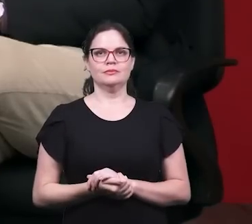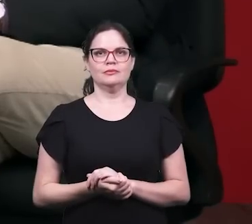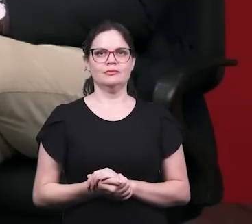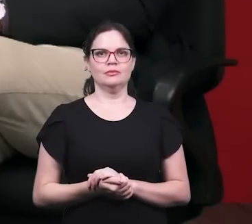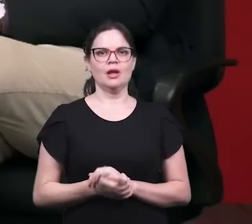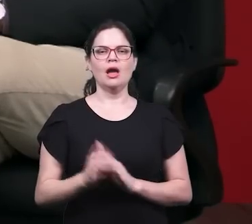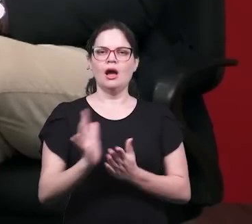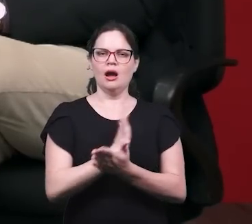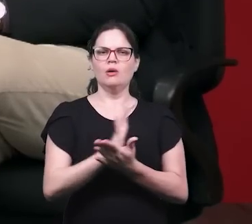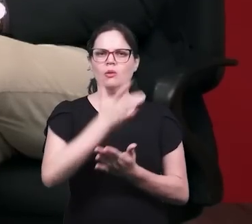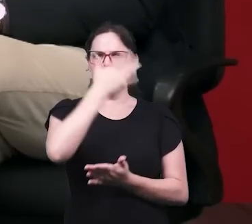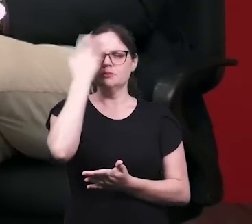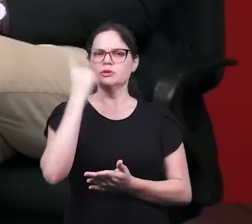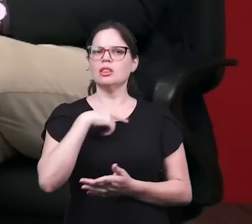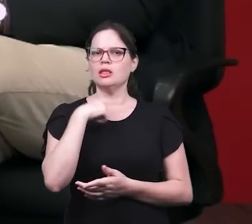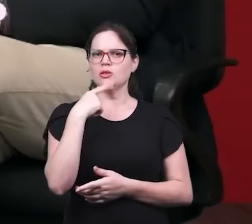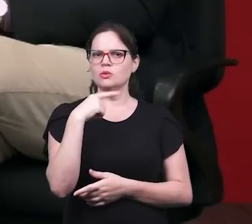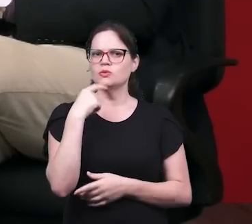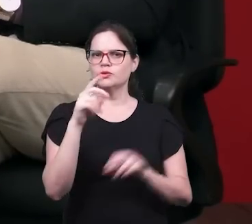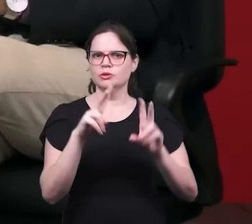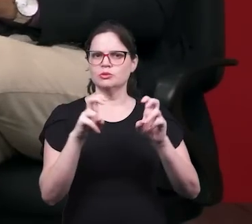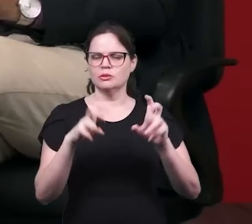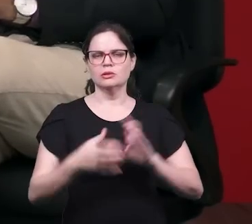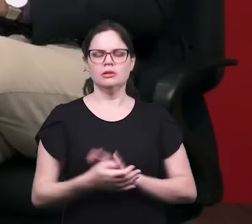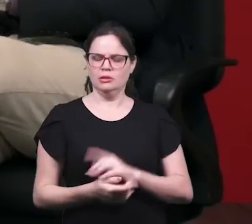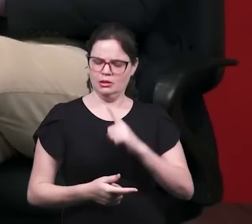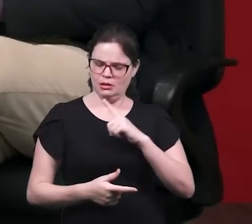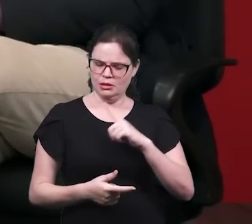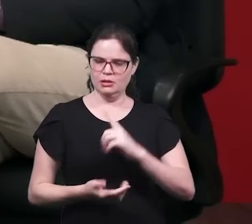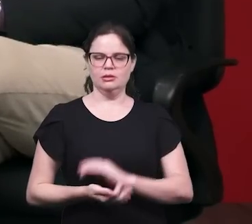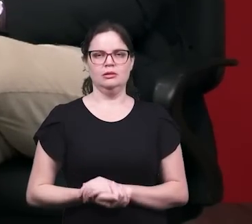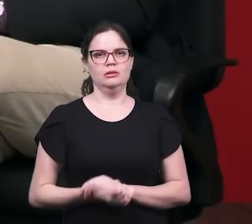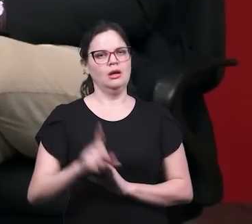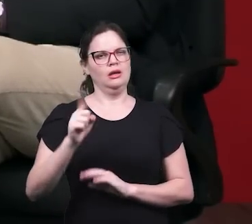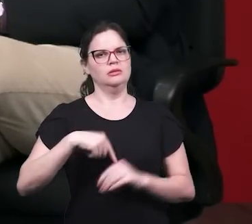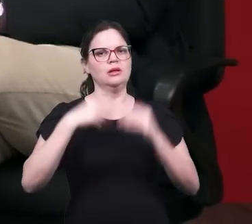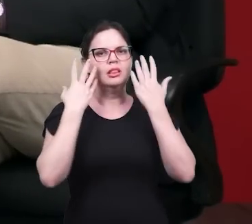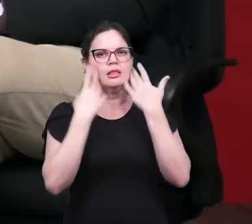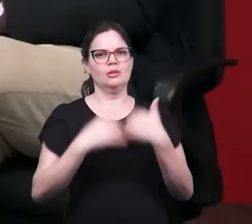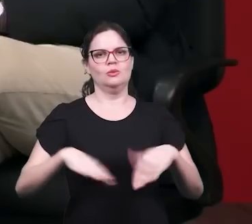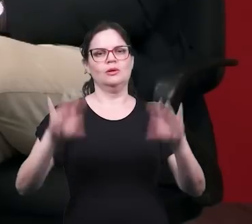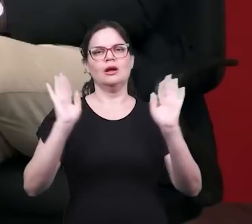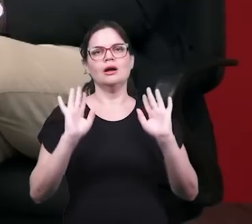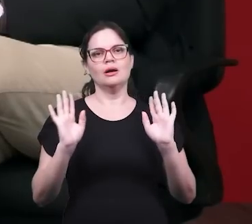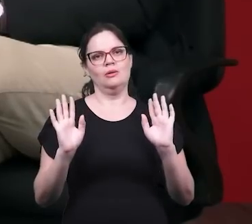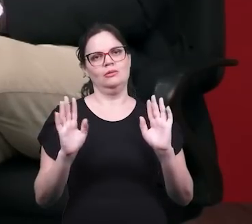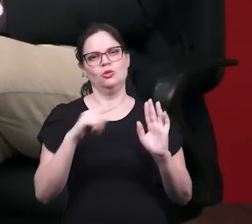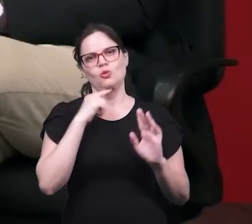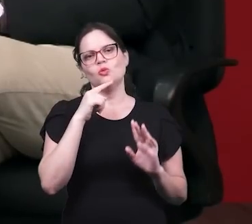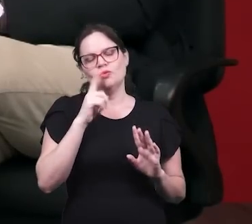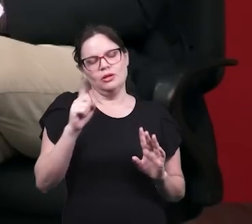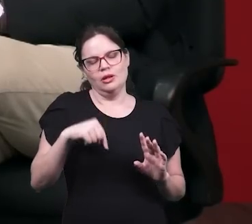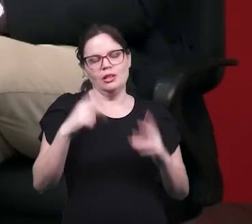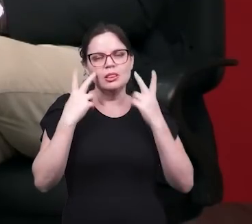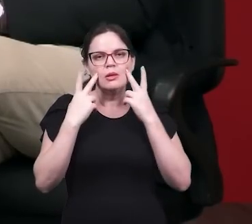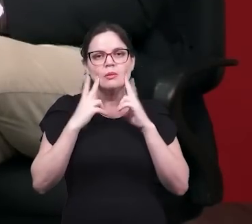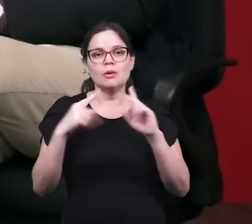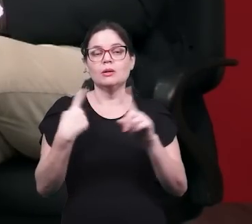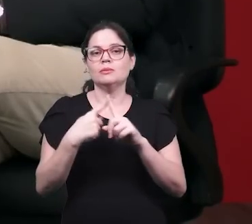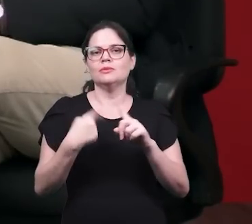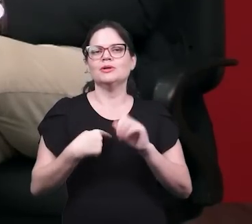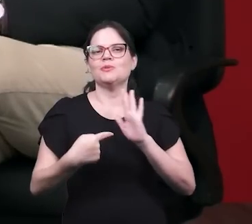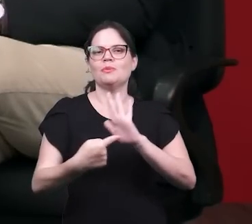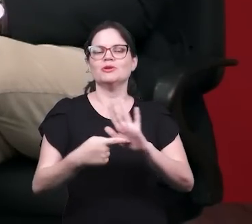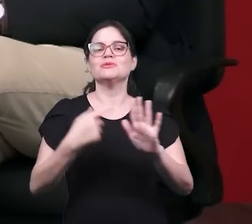muitos apresentam dúvidas, não é, a respeito desse assunto. E até algo natural. Vamos lembrar aqui de Mateus, no